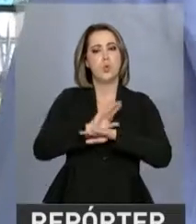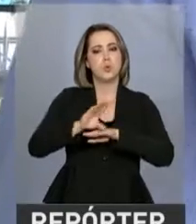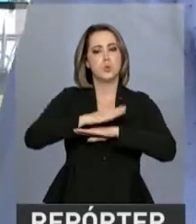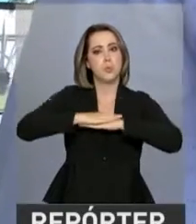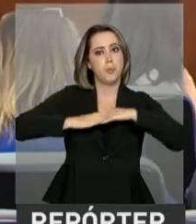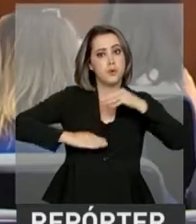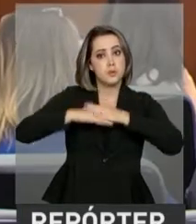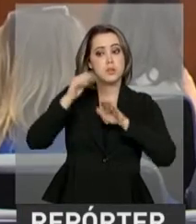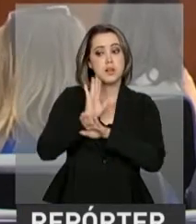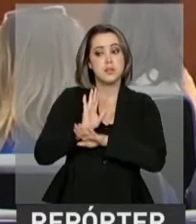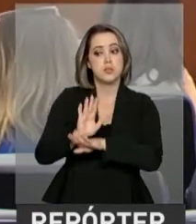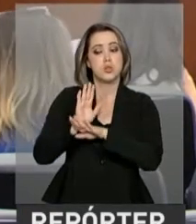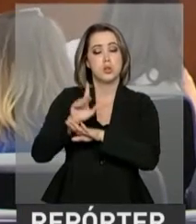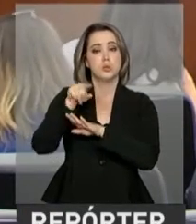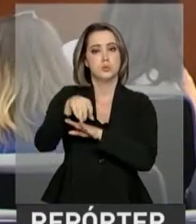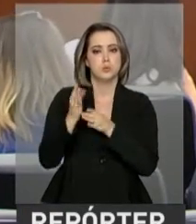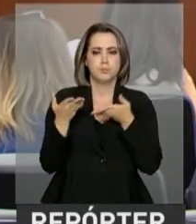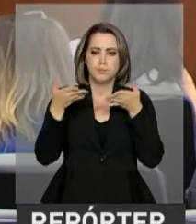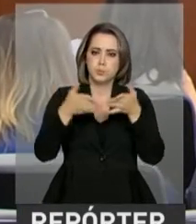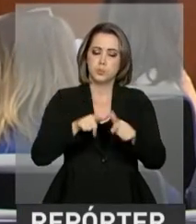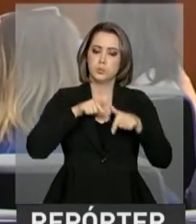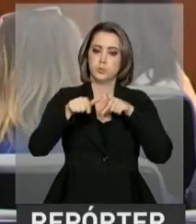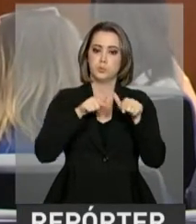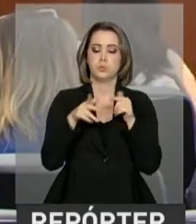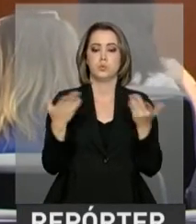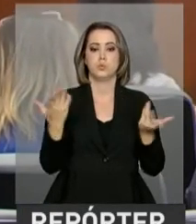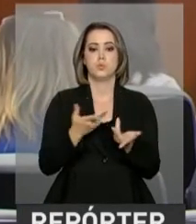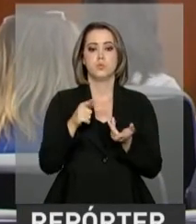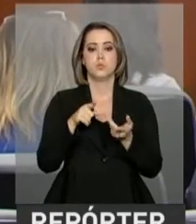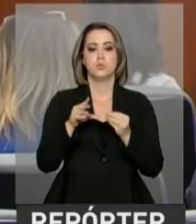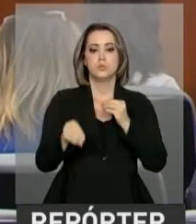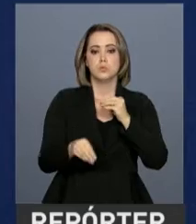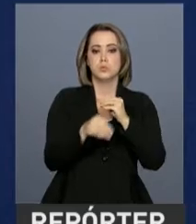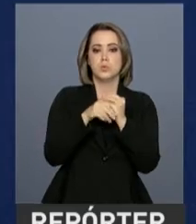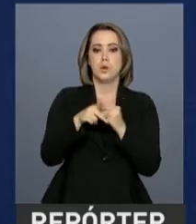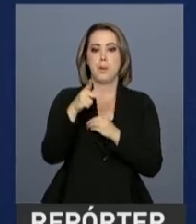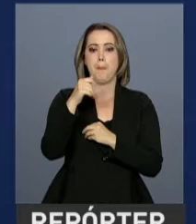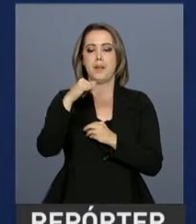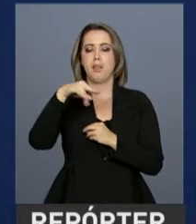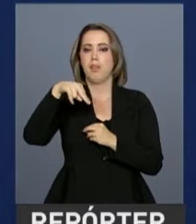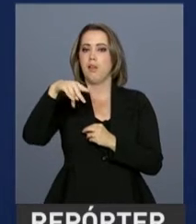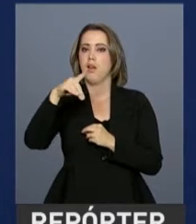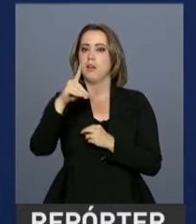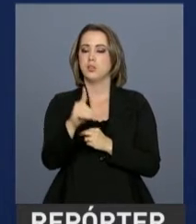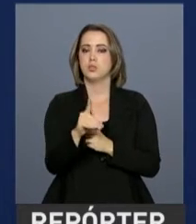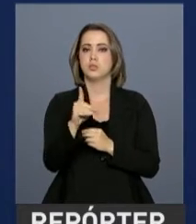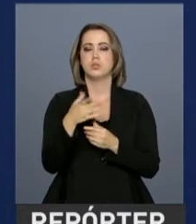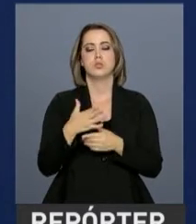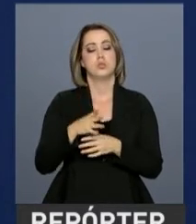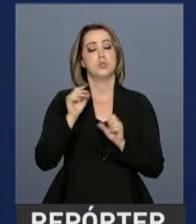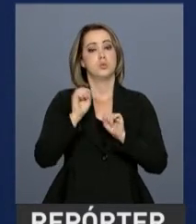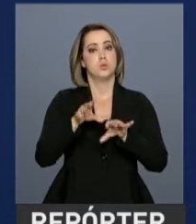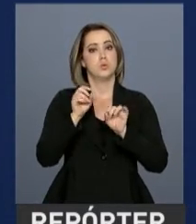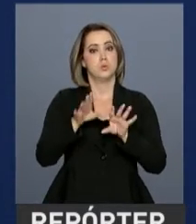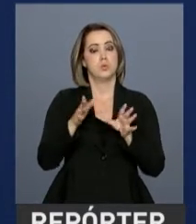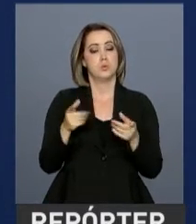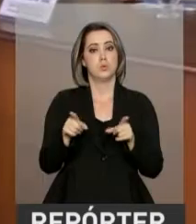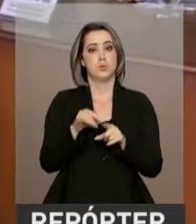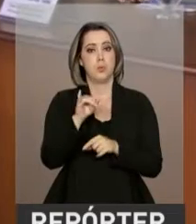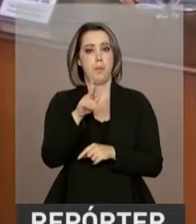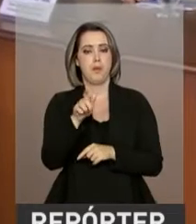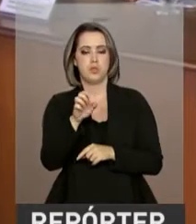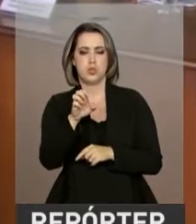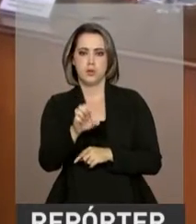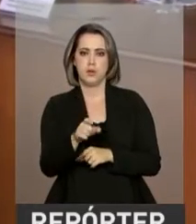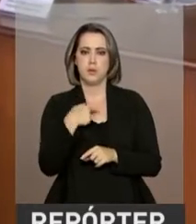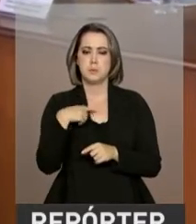de trabalho. O assunto foi tema do suplemento PNAD 2014 de Educação e Qualificação Profissional do IBGE,